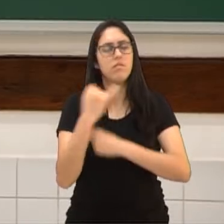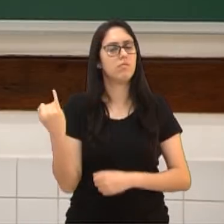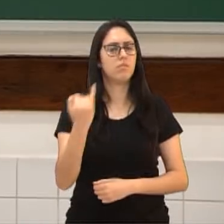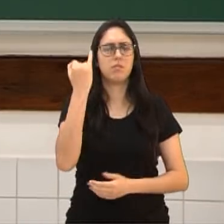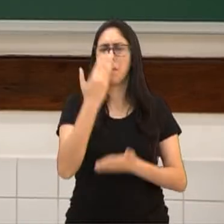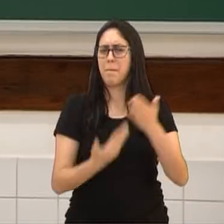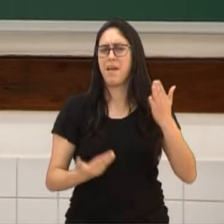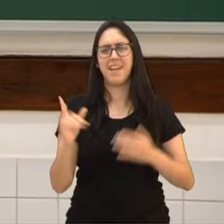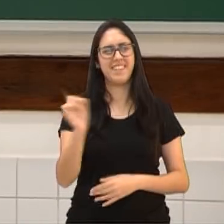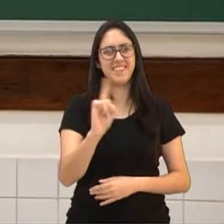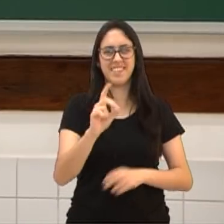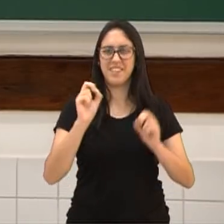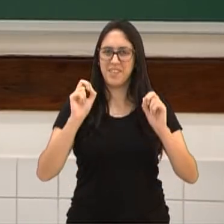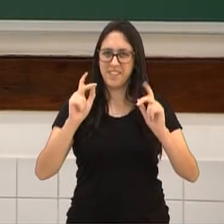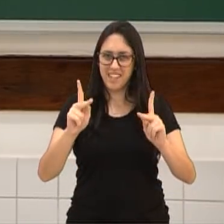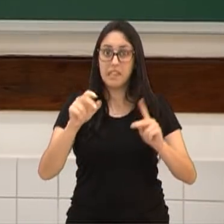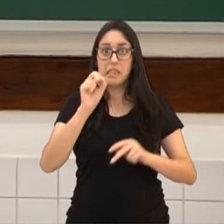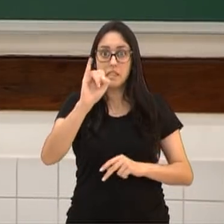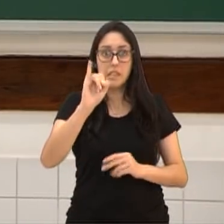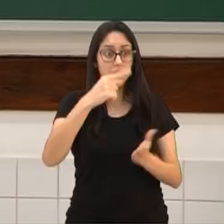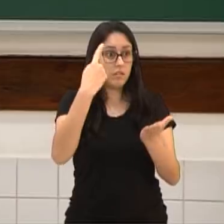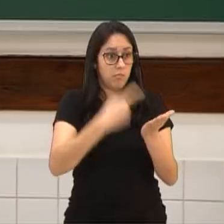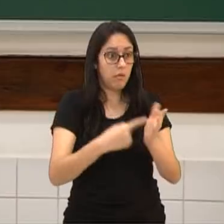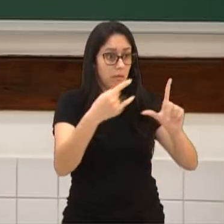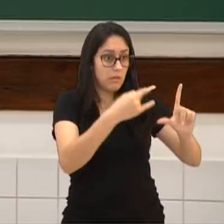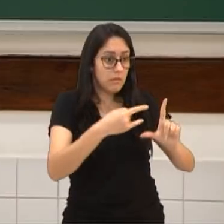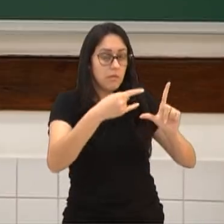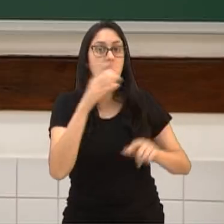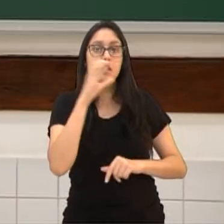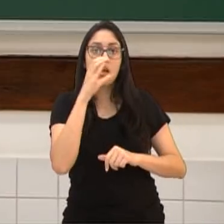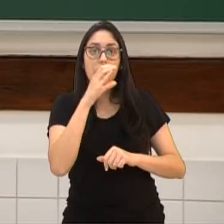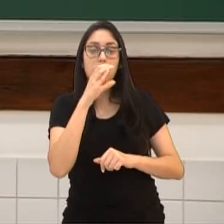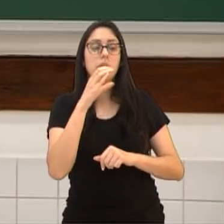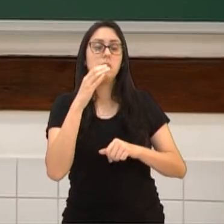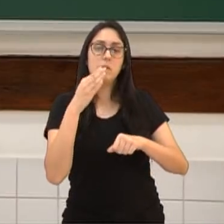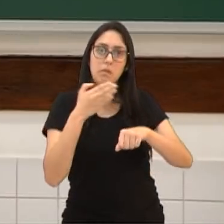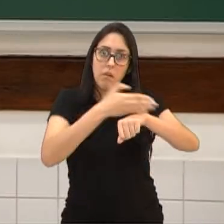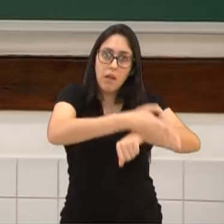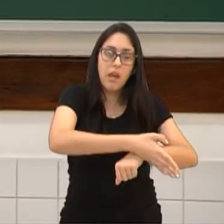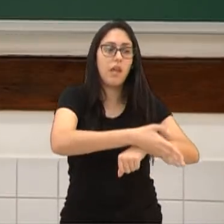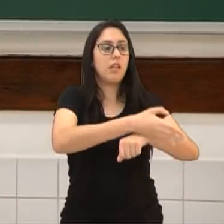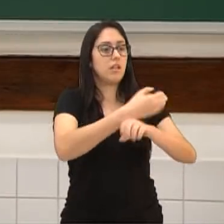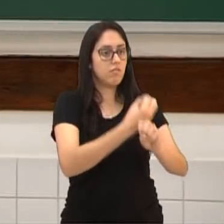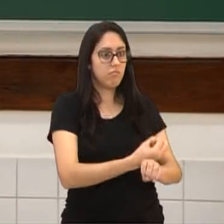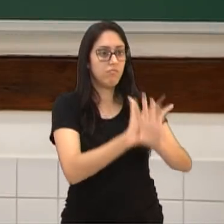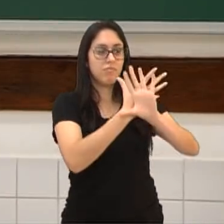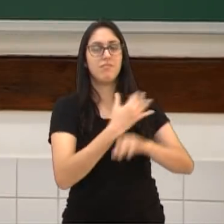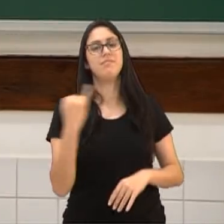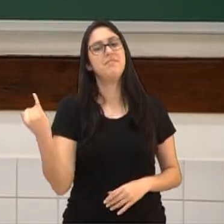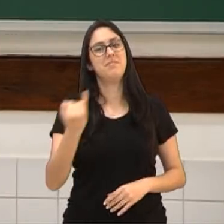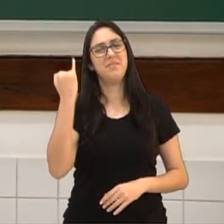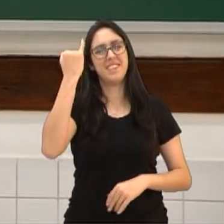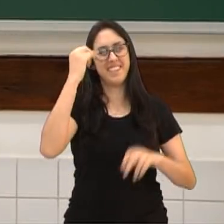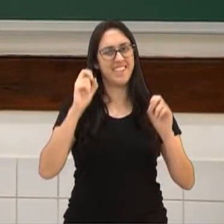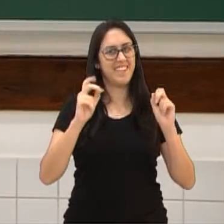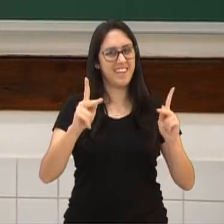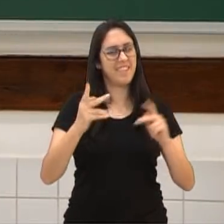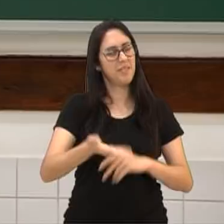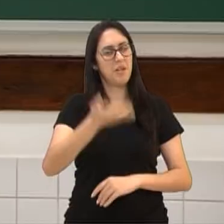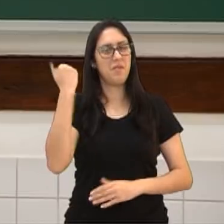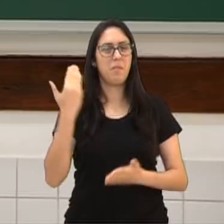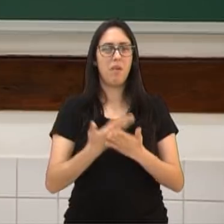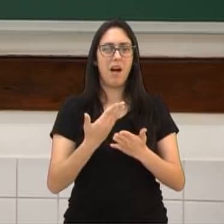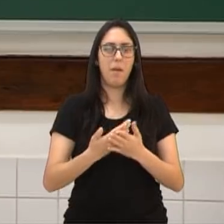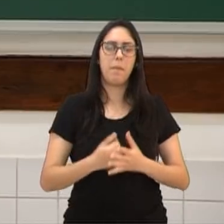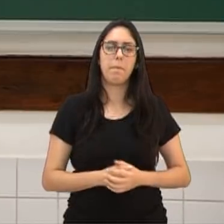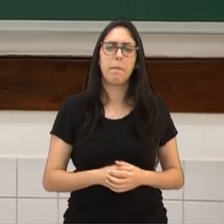perca. Marcado o Meet, você vai lá, clica rapidinho e acessa, tudo bem? Vamos para a nossa aula então? O que nós estávamos